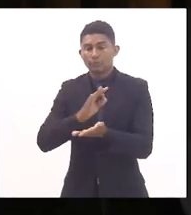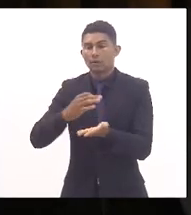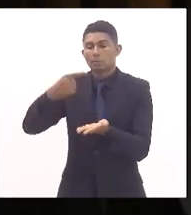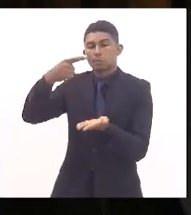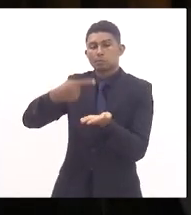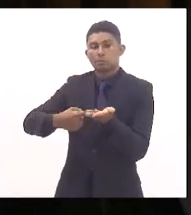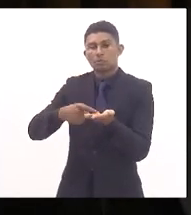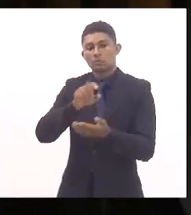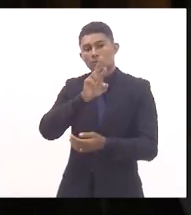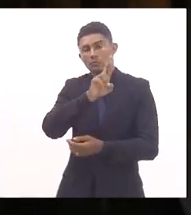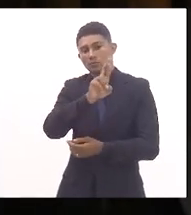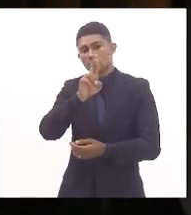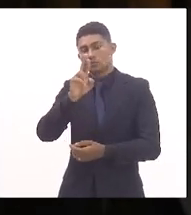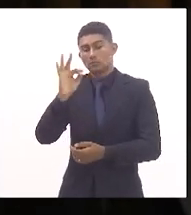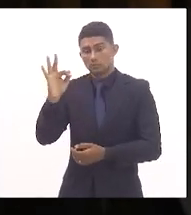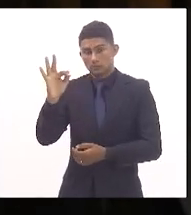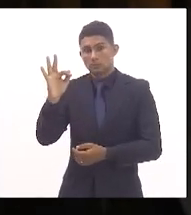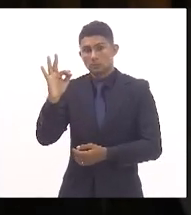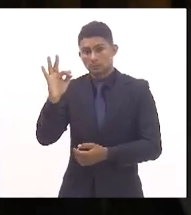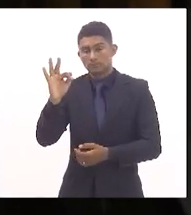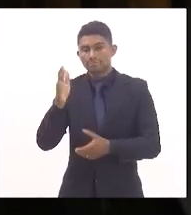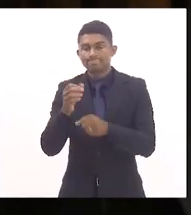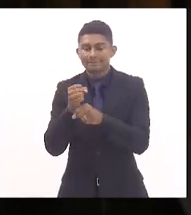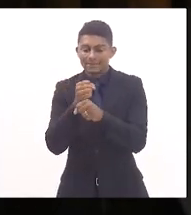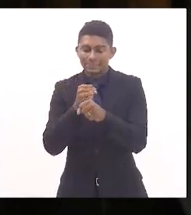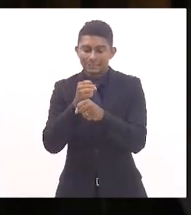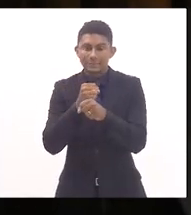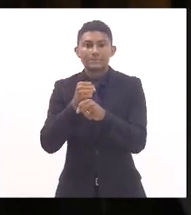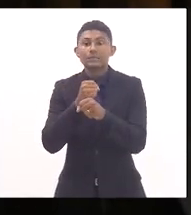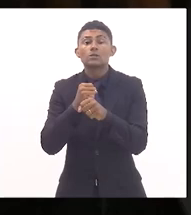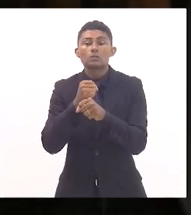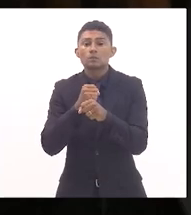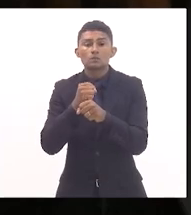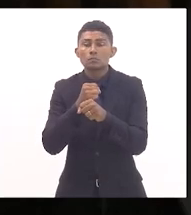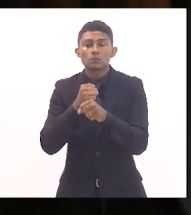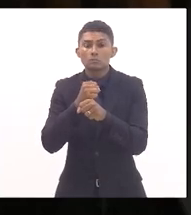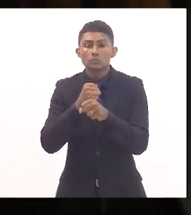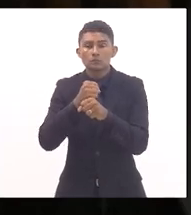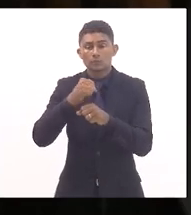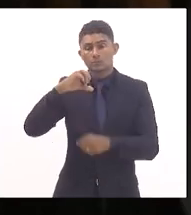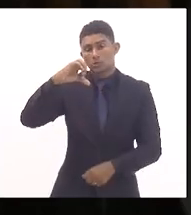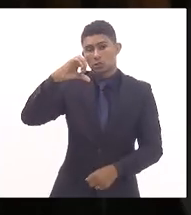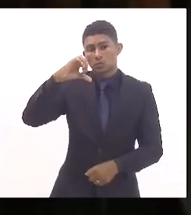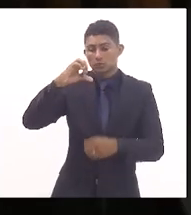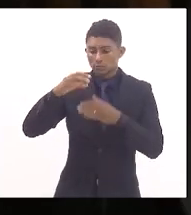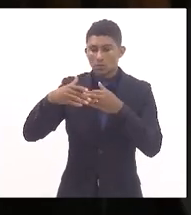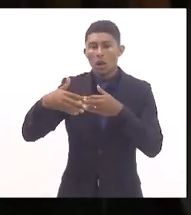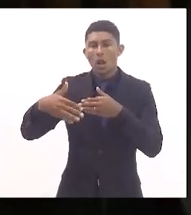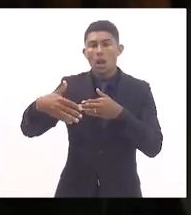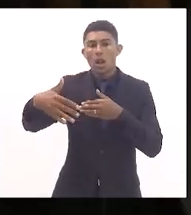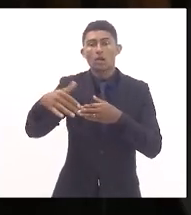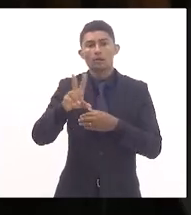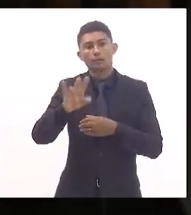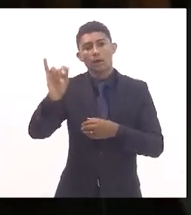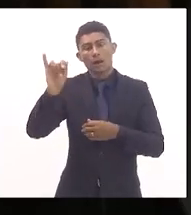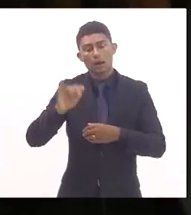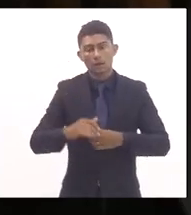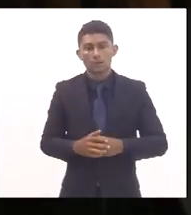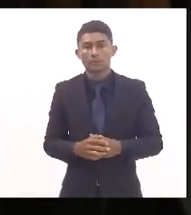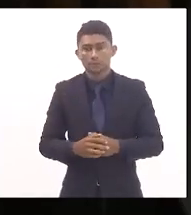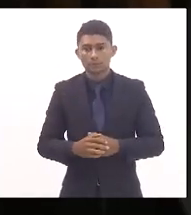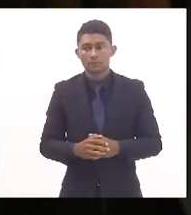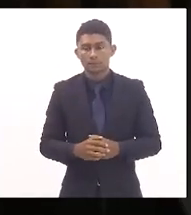fiscal por mais 17 mas por mais nove anos fora